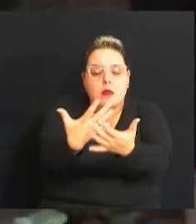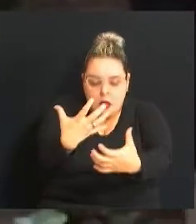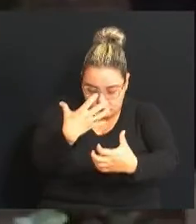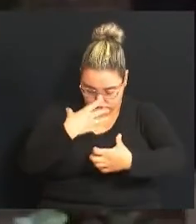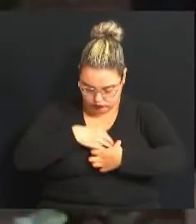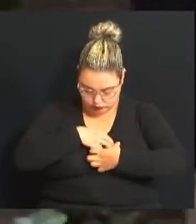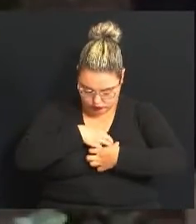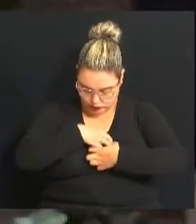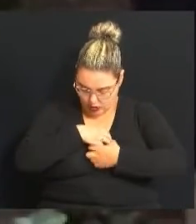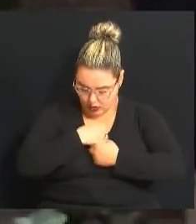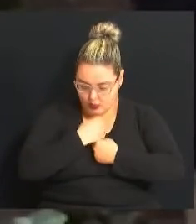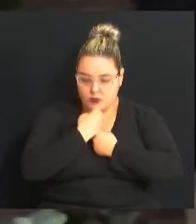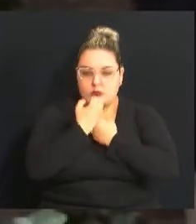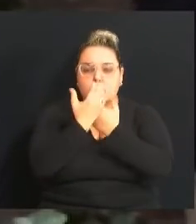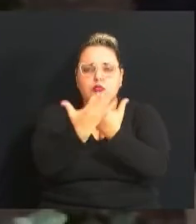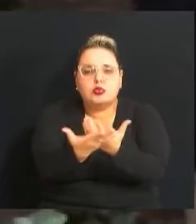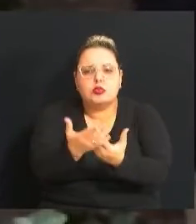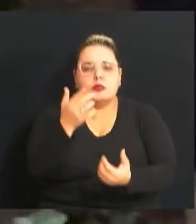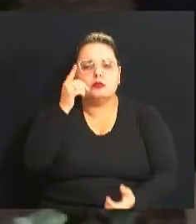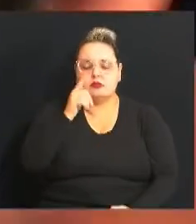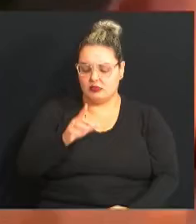bom momento para